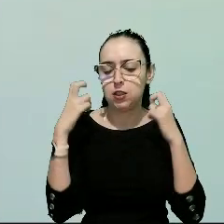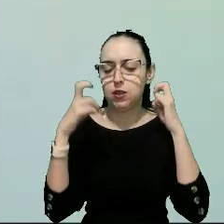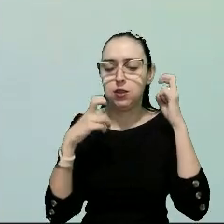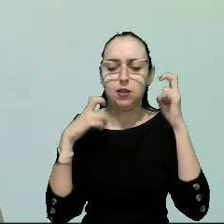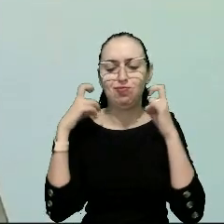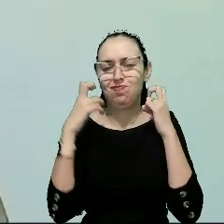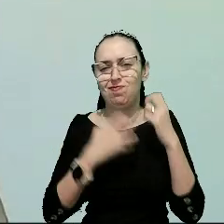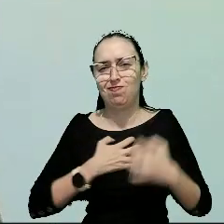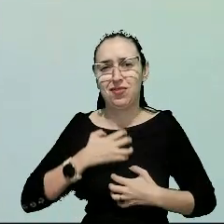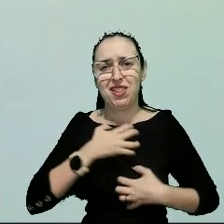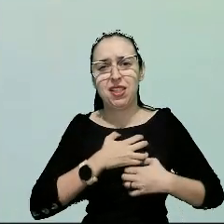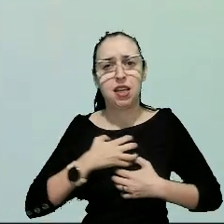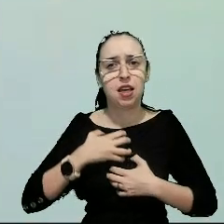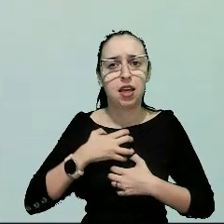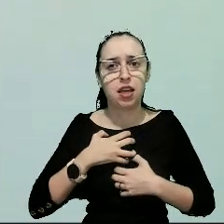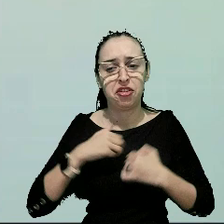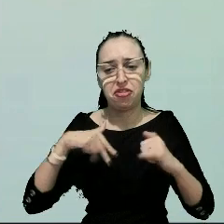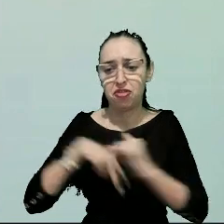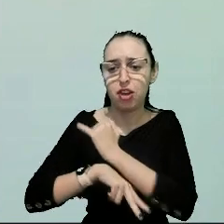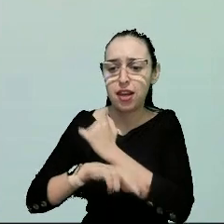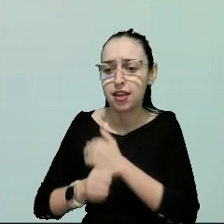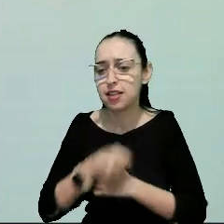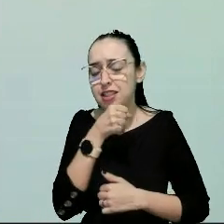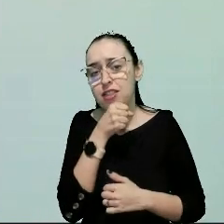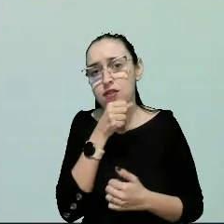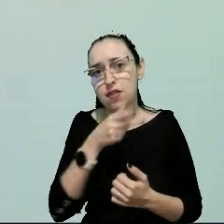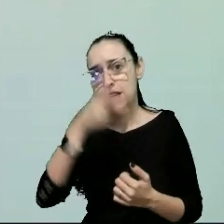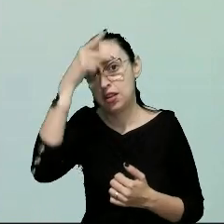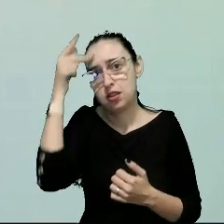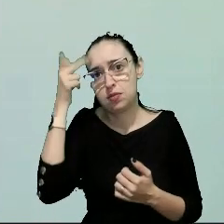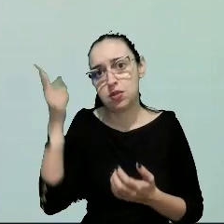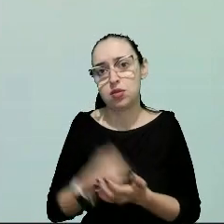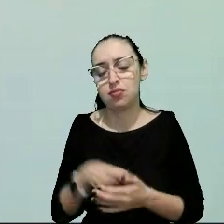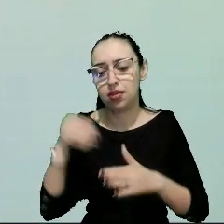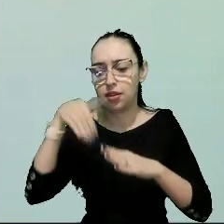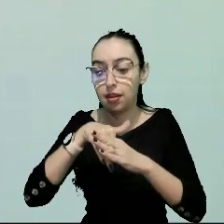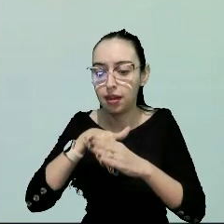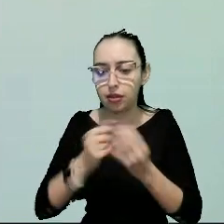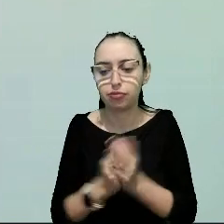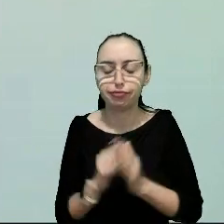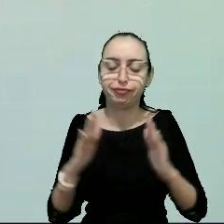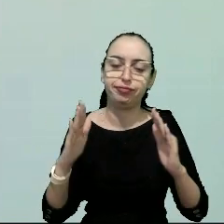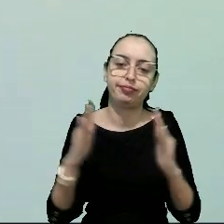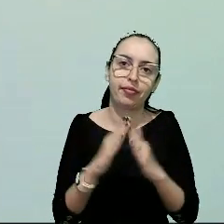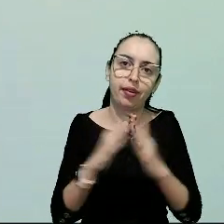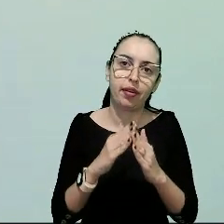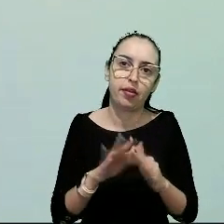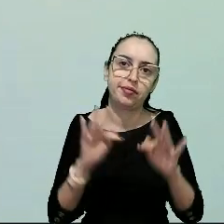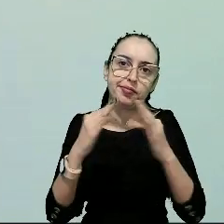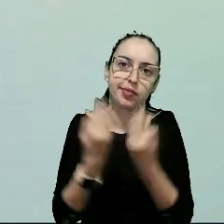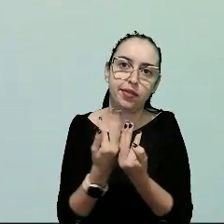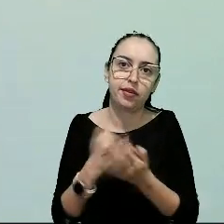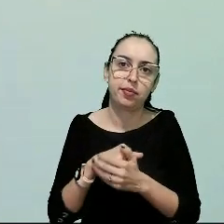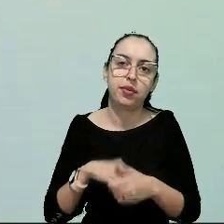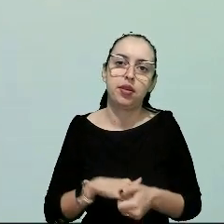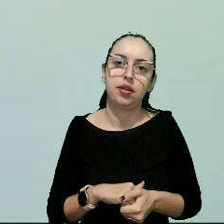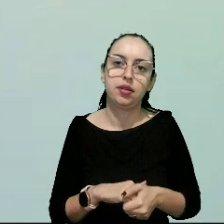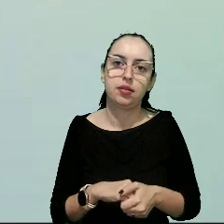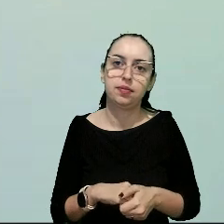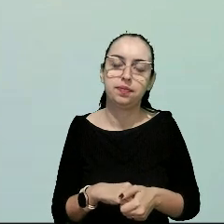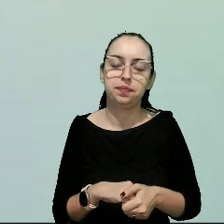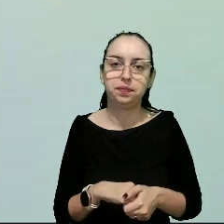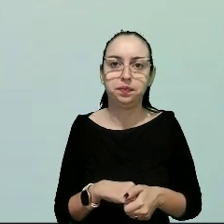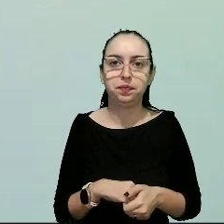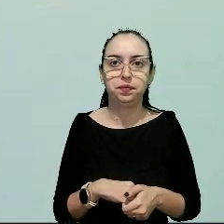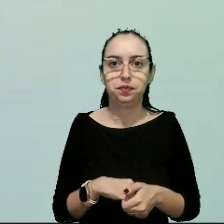A violência contra as pessoas mais velhas mora dentro das nossas casas e das nossas